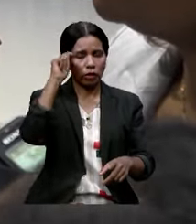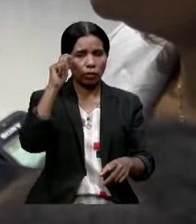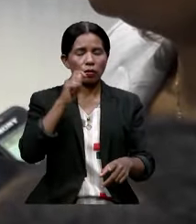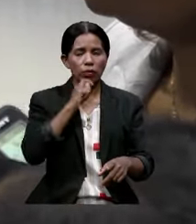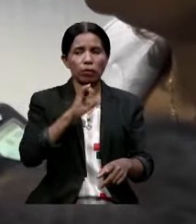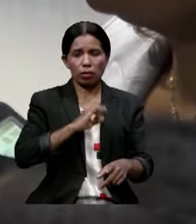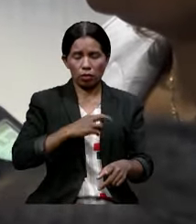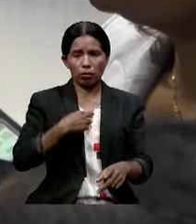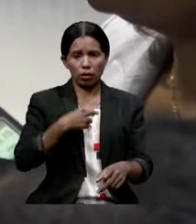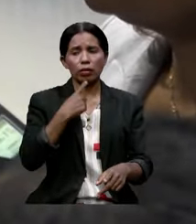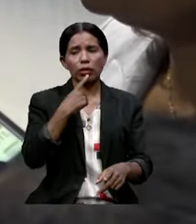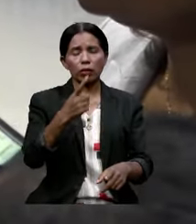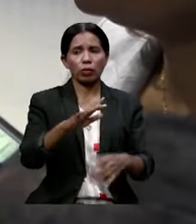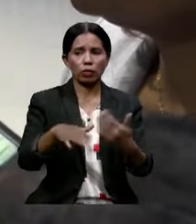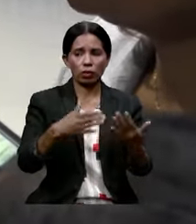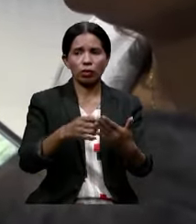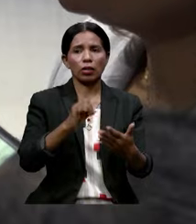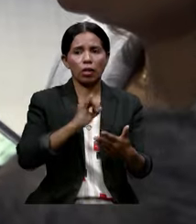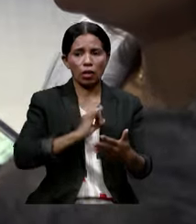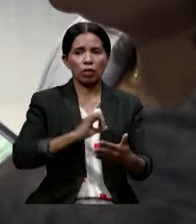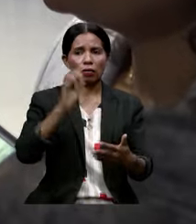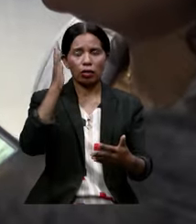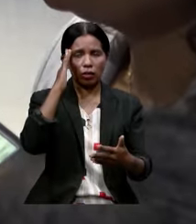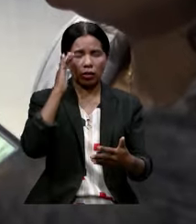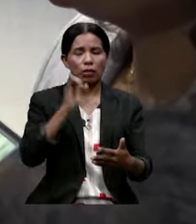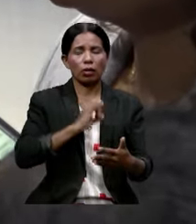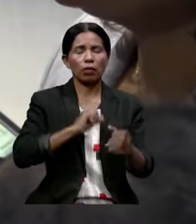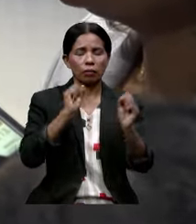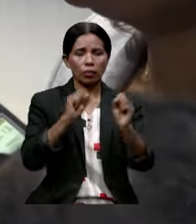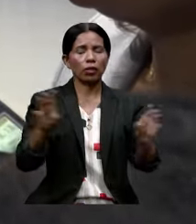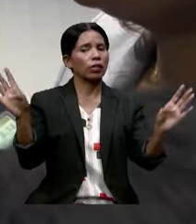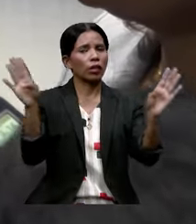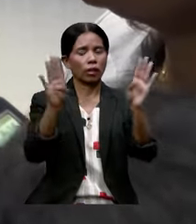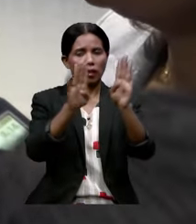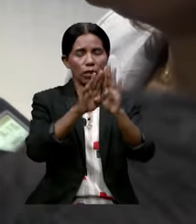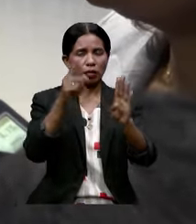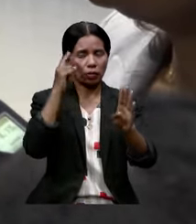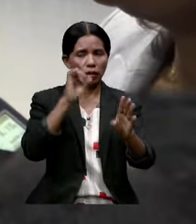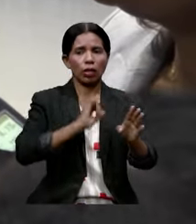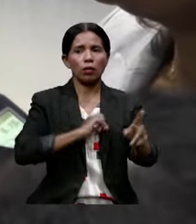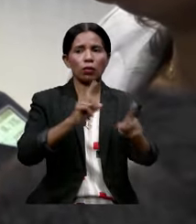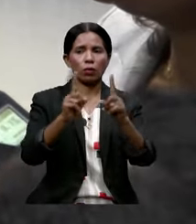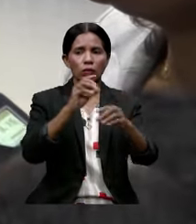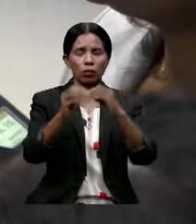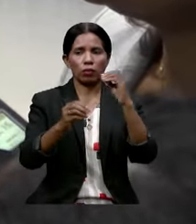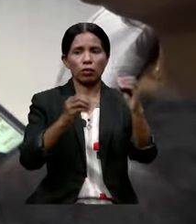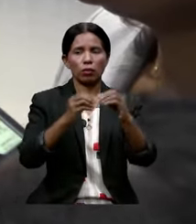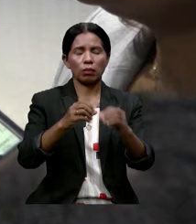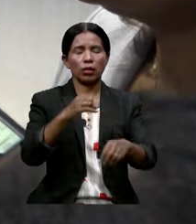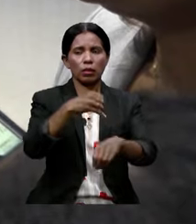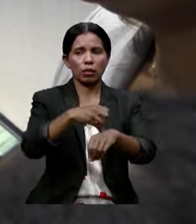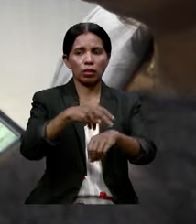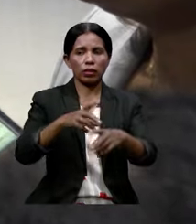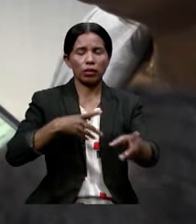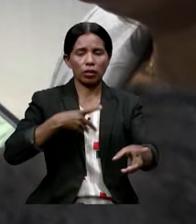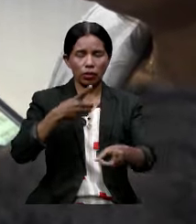até. Guazalné, eu conheço. Ao Beltacamata, eu colhia quando havia tratados internacionais para direitos